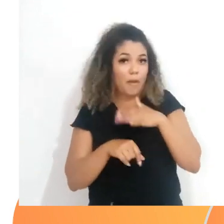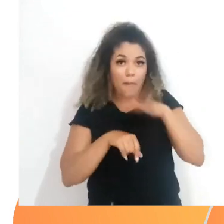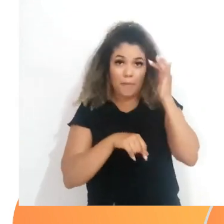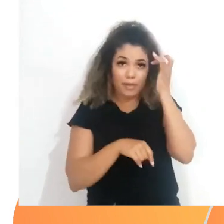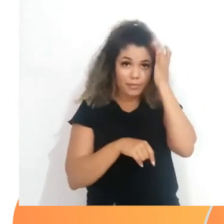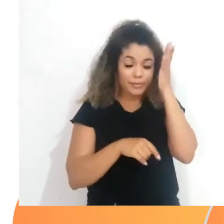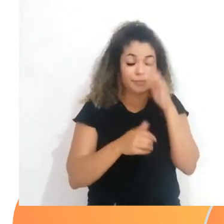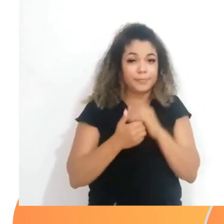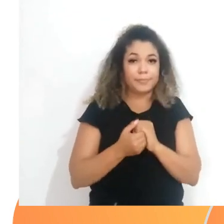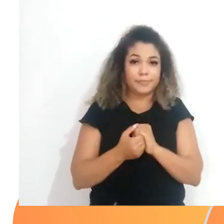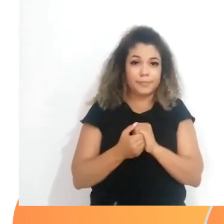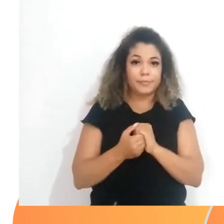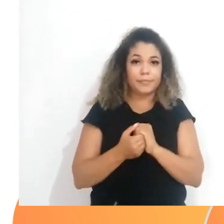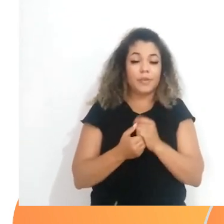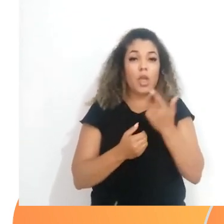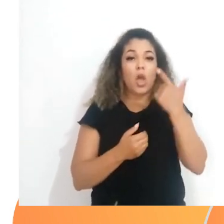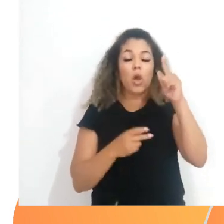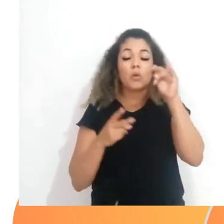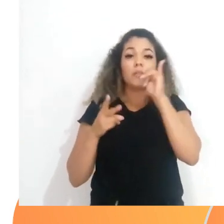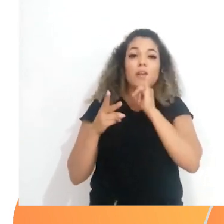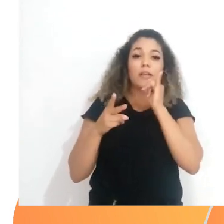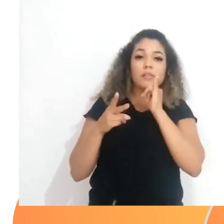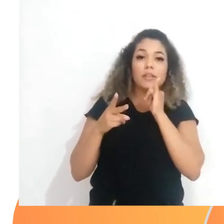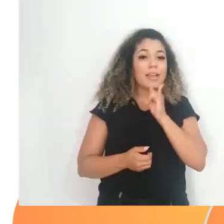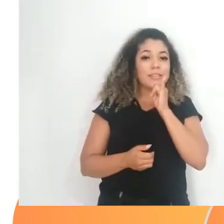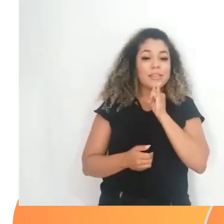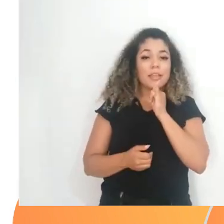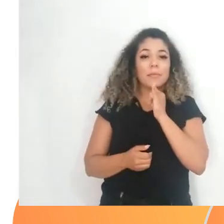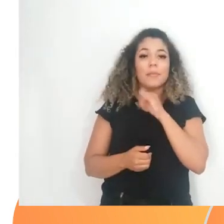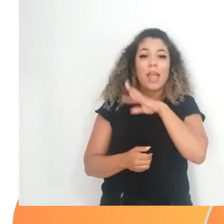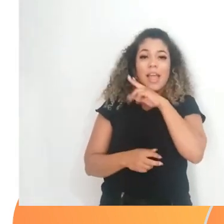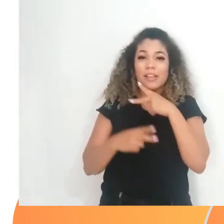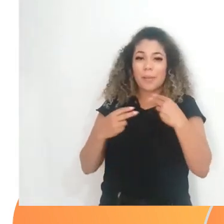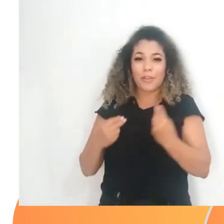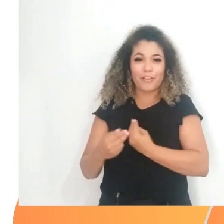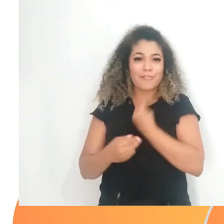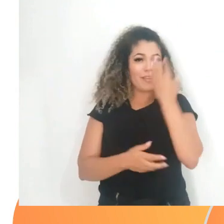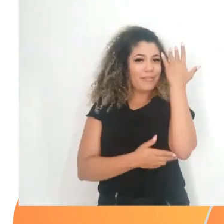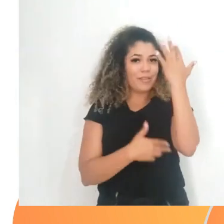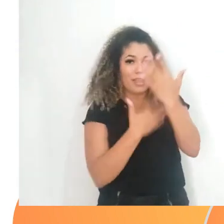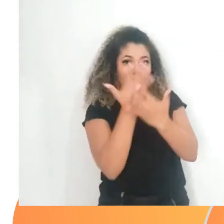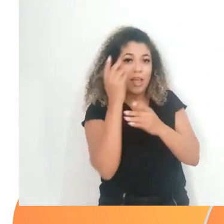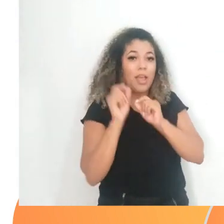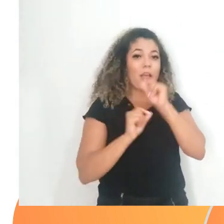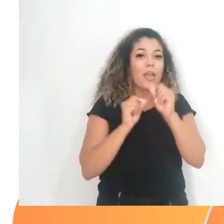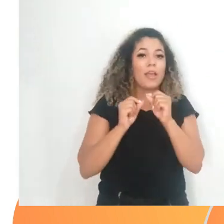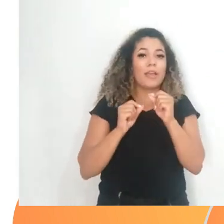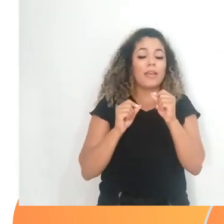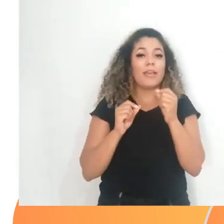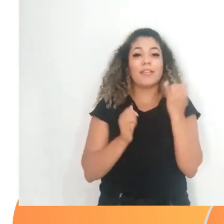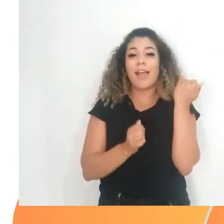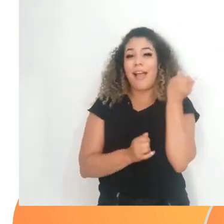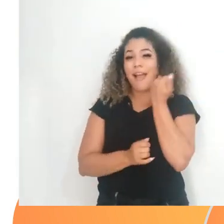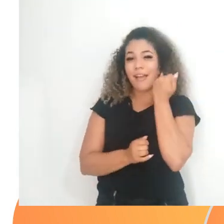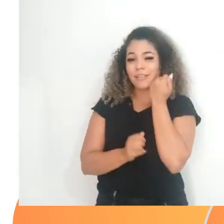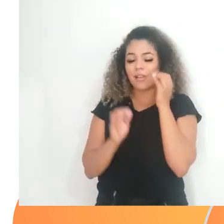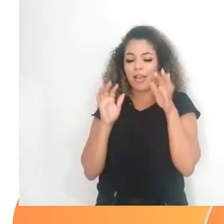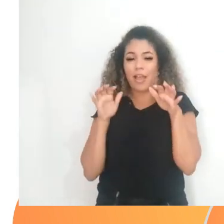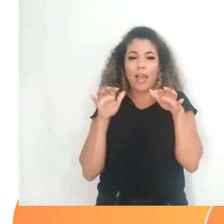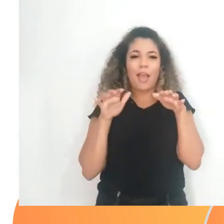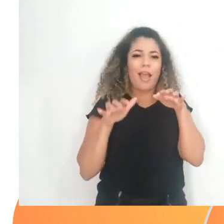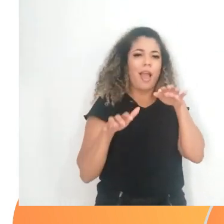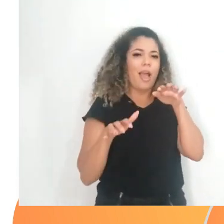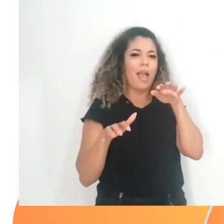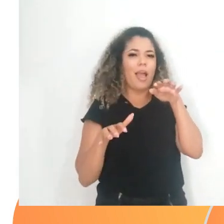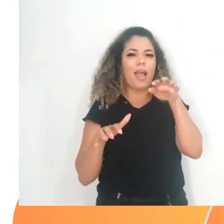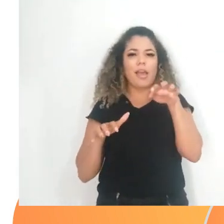mais facilidade. Um outro exemplo de animal arbóreo são as preguiças. As